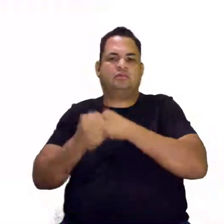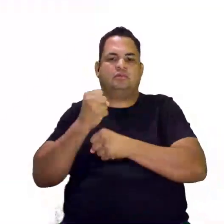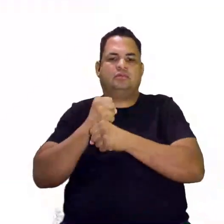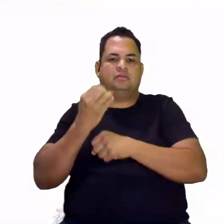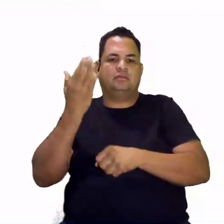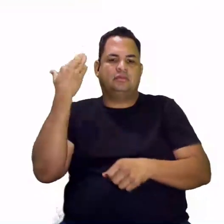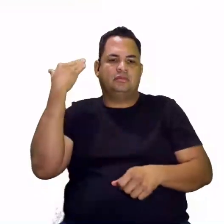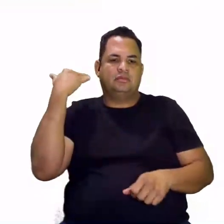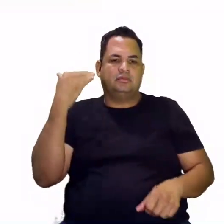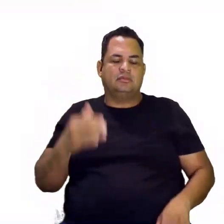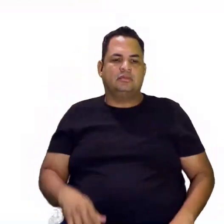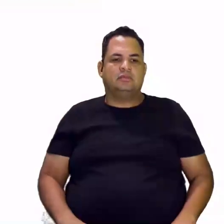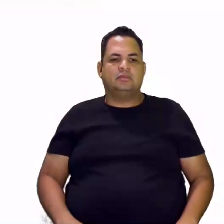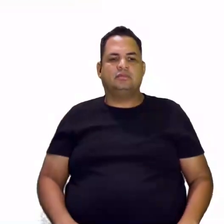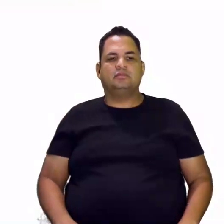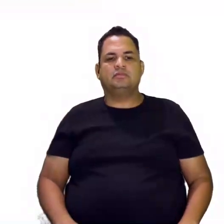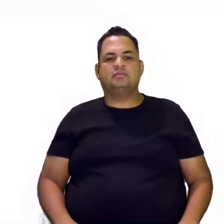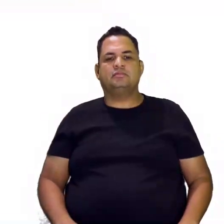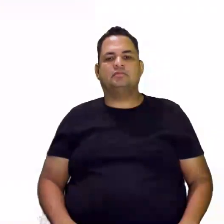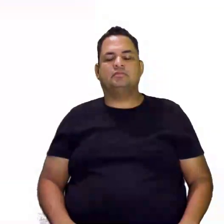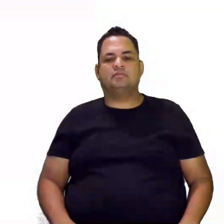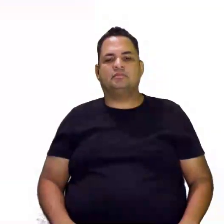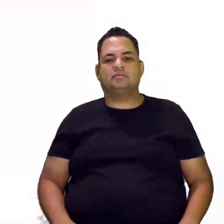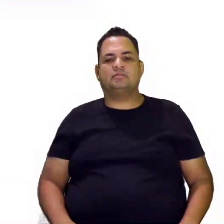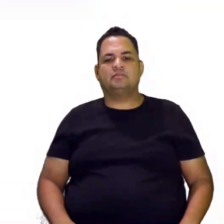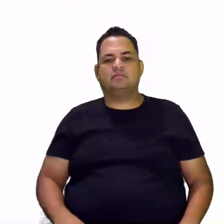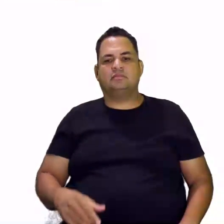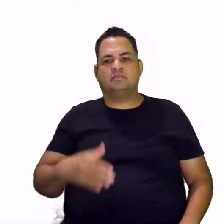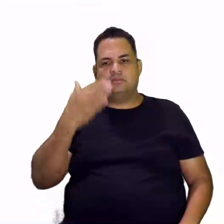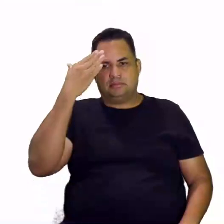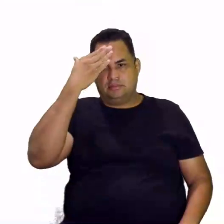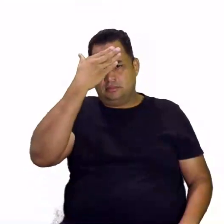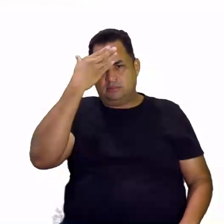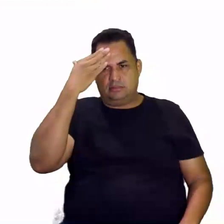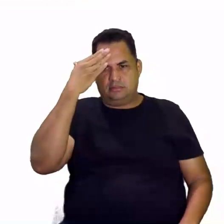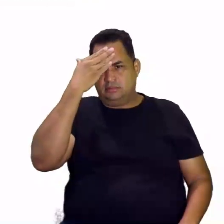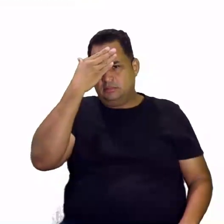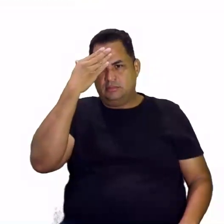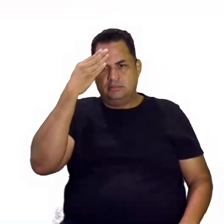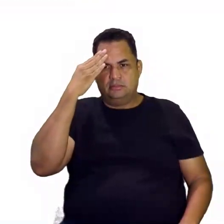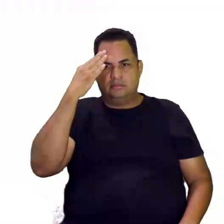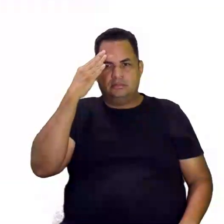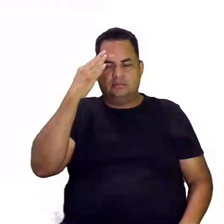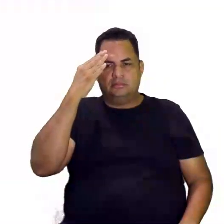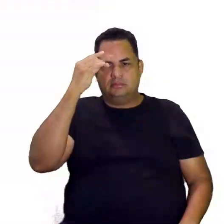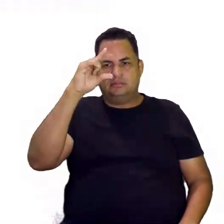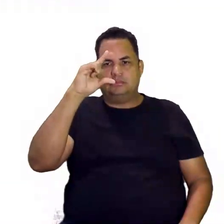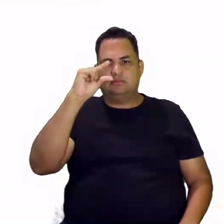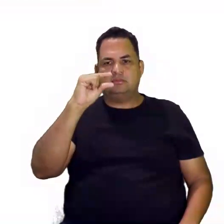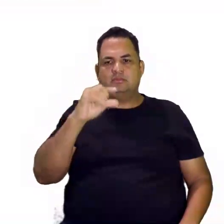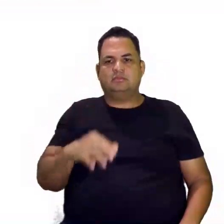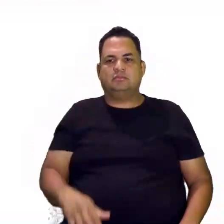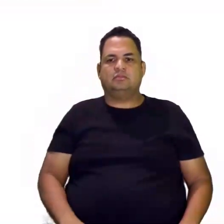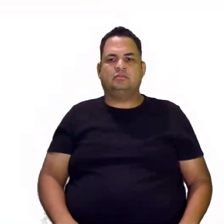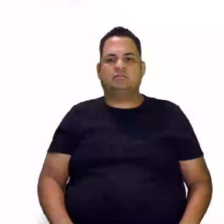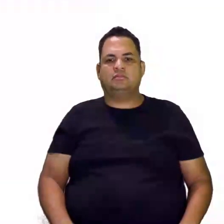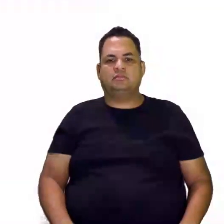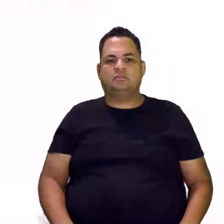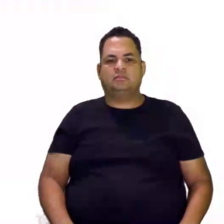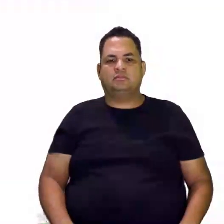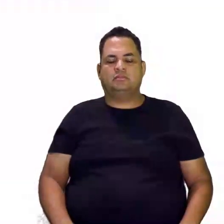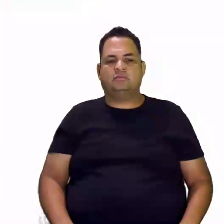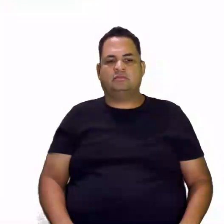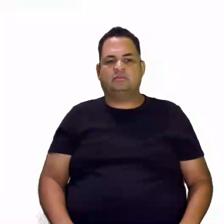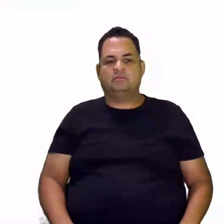atrás, certo? Aí você pode ver que a testa dele, a protuberância já está bem mais retraída, tá? O